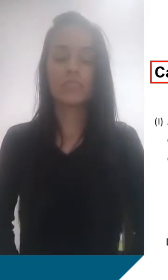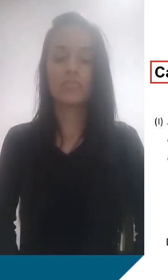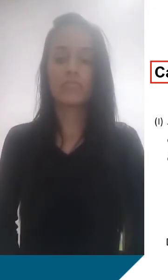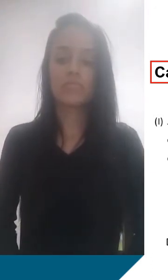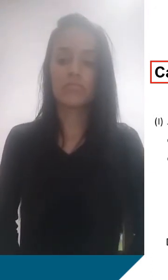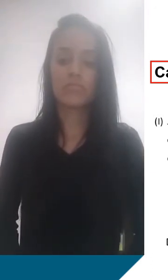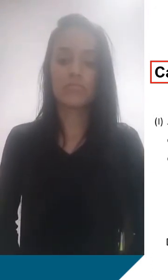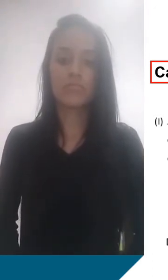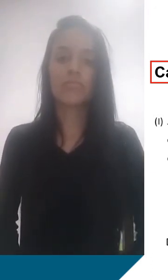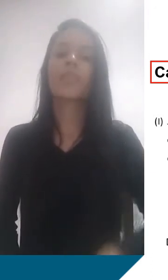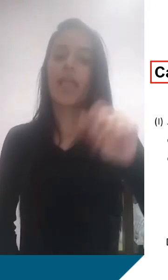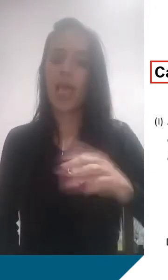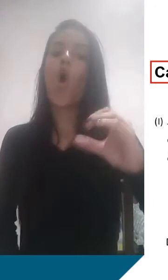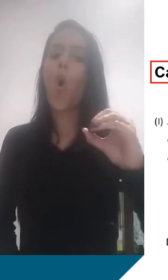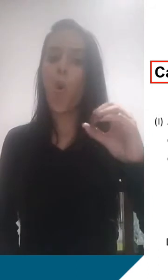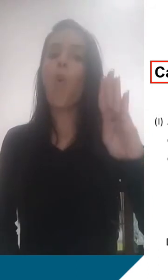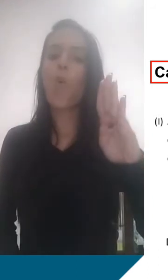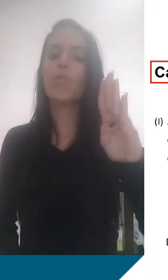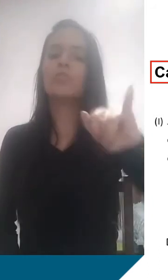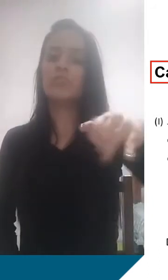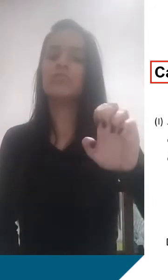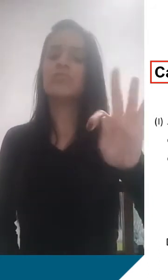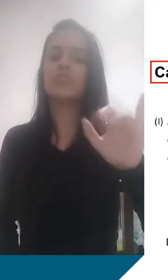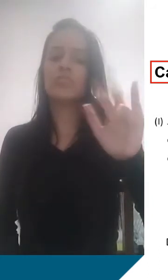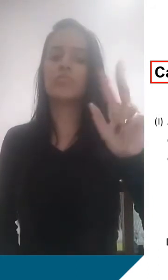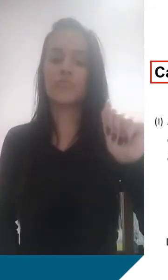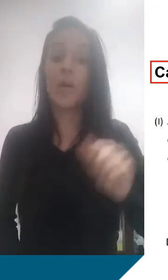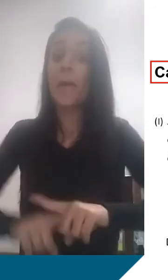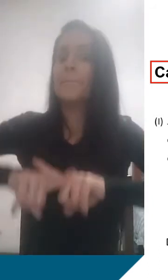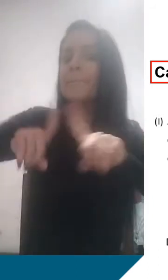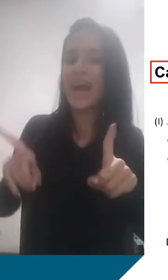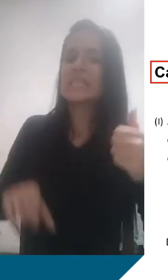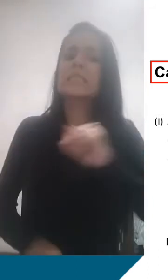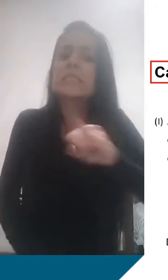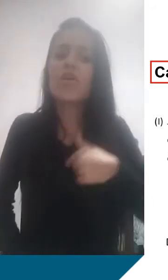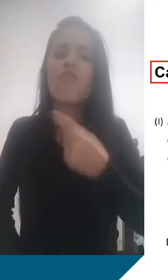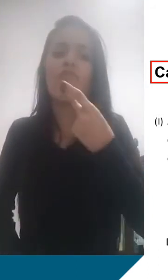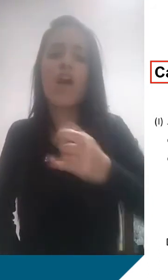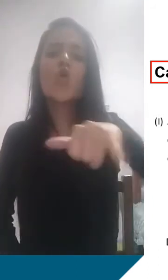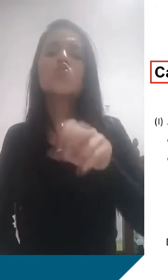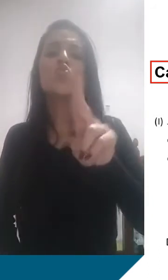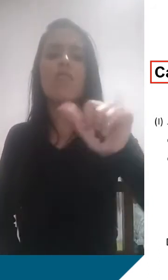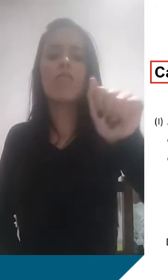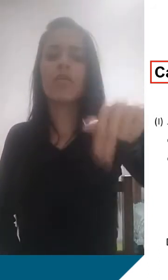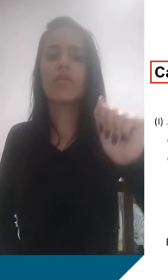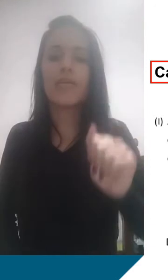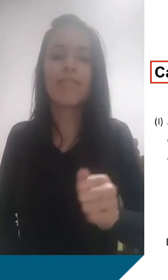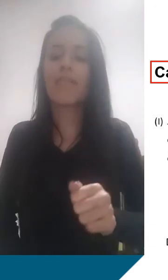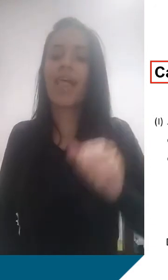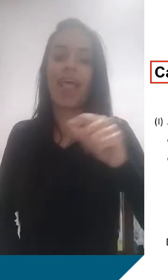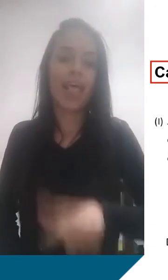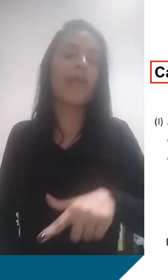qual ela é uma coisa objetiva. Mas se eu digo que Juliana me irrita bastante, ela é uma menina